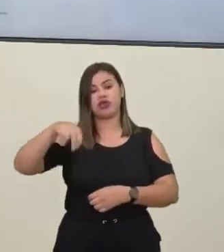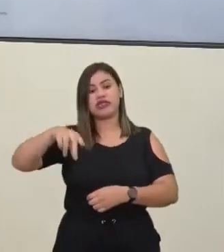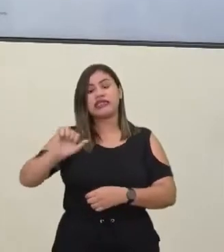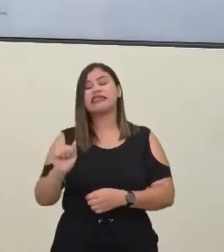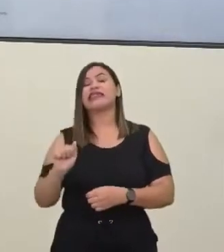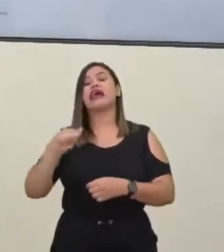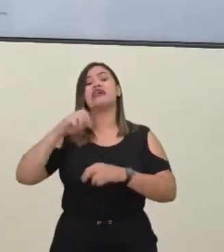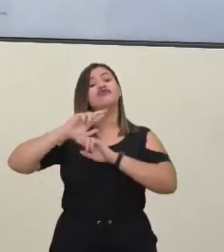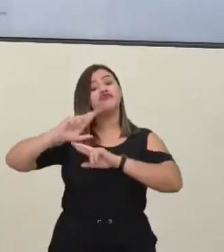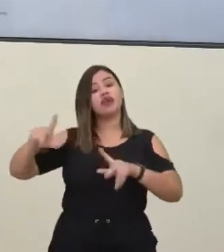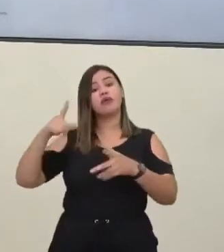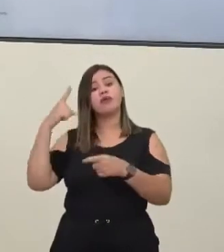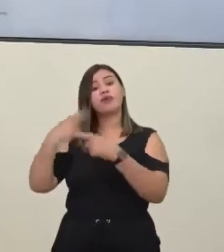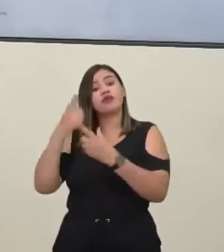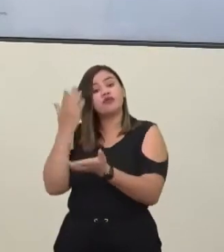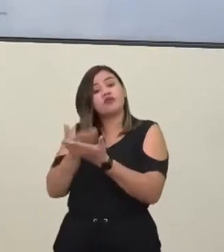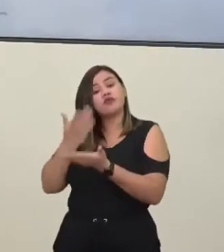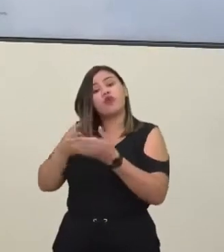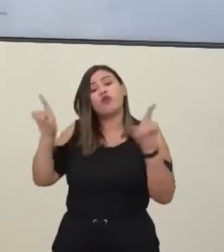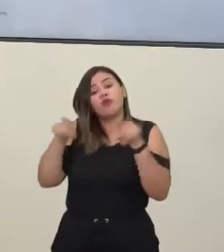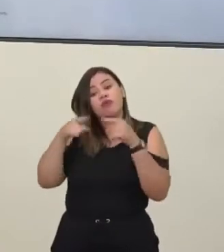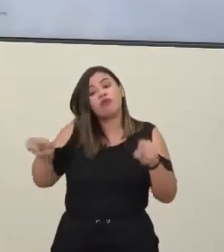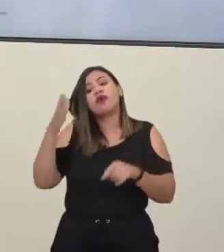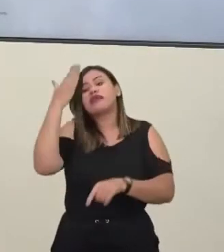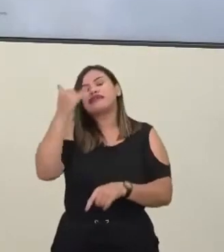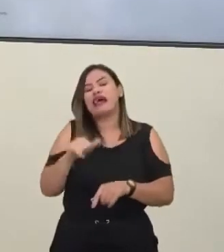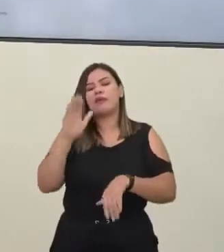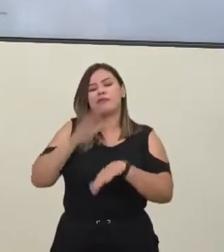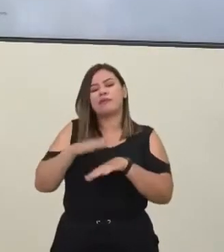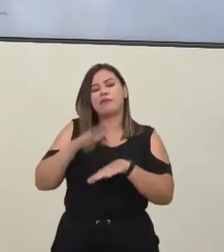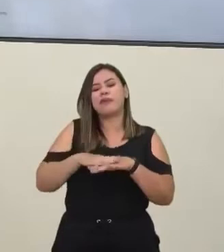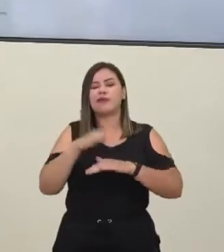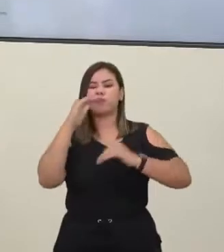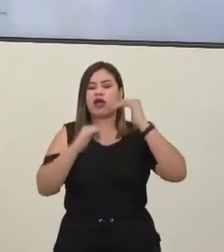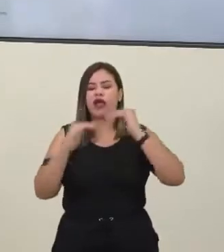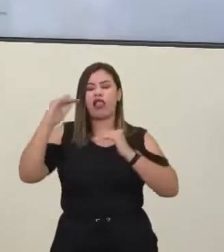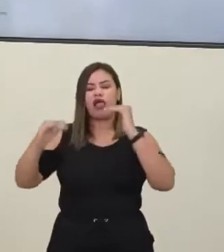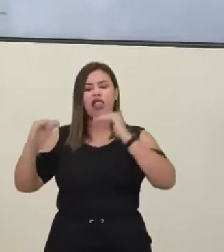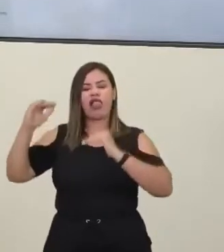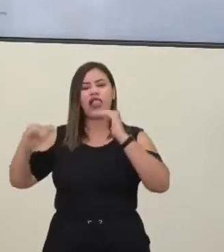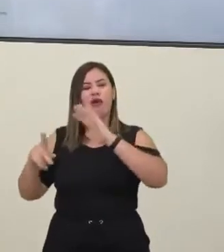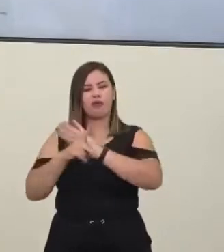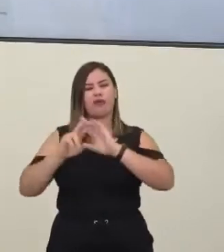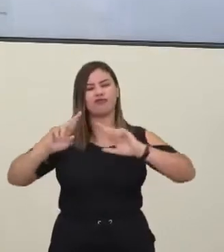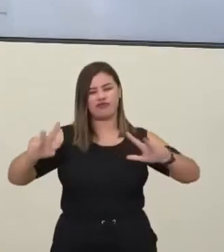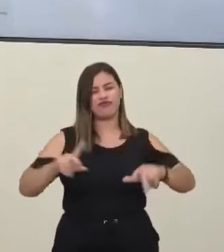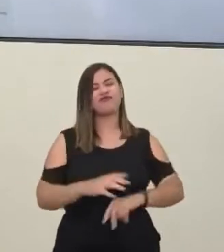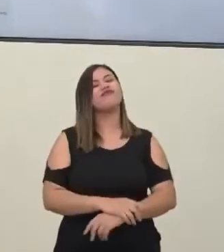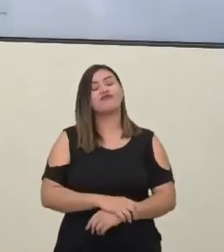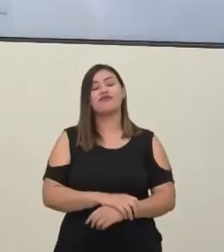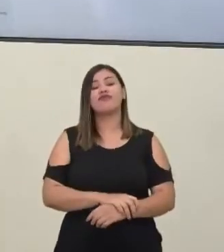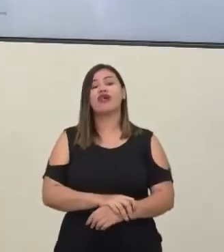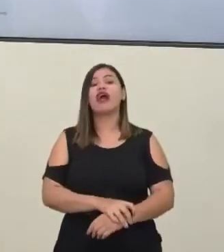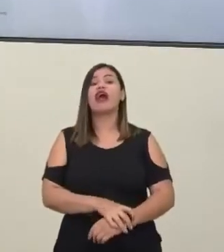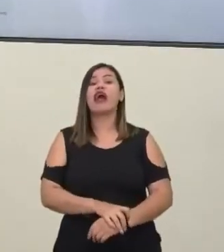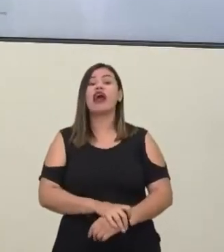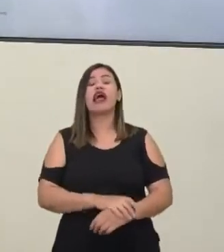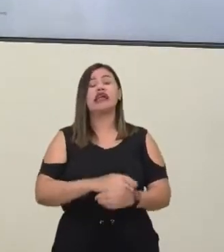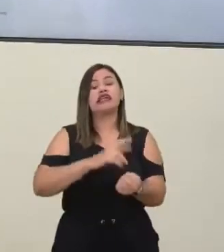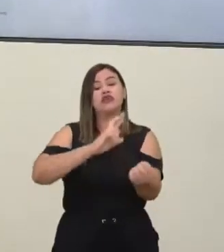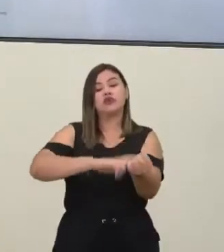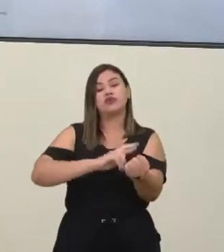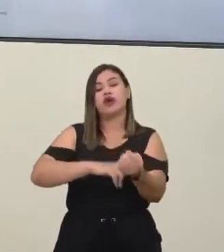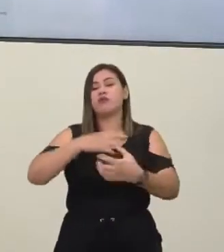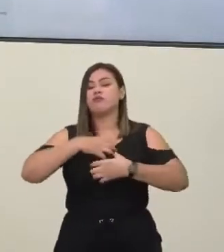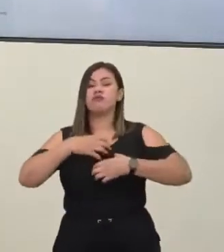né? E ele sabe justamente fazer, né, algumas modulações diferenciadas, né? E geralmente o ritmista não, né? Ele tá ali só